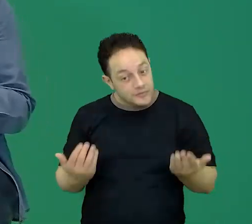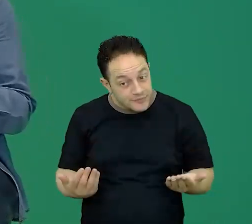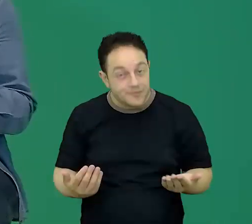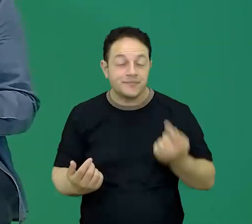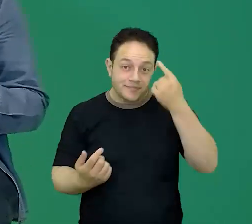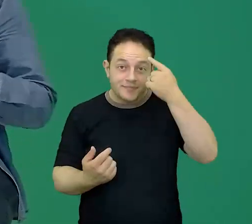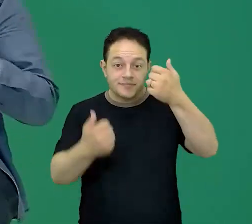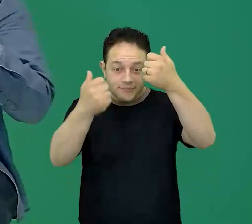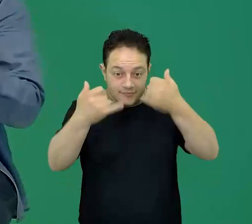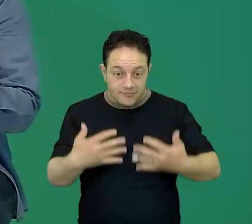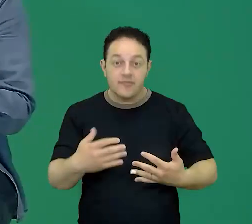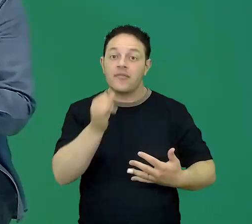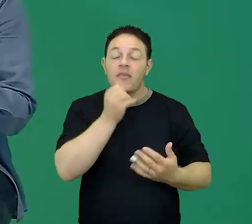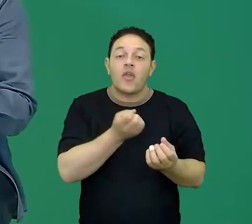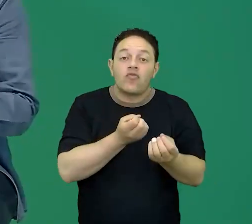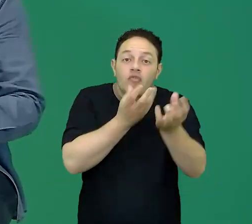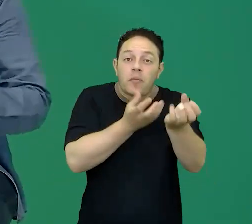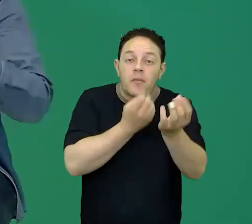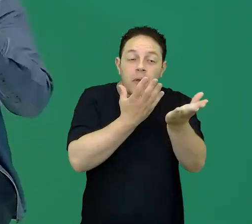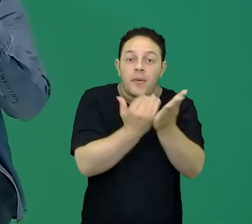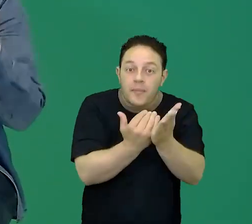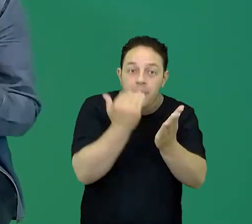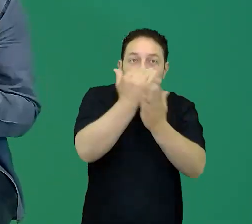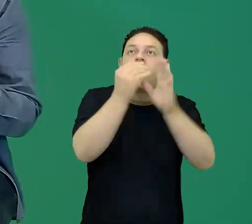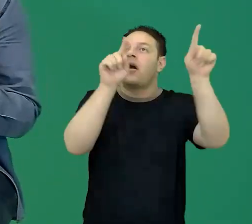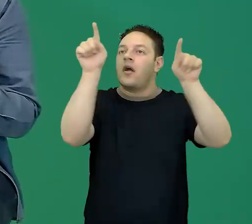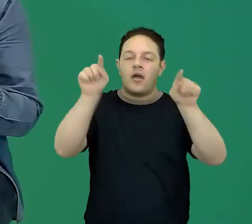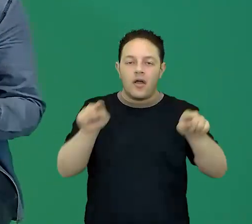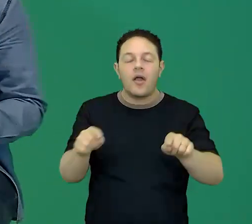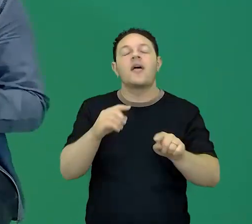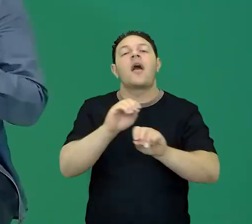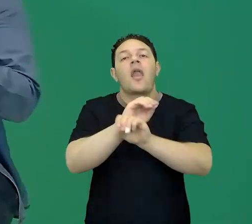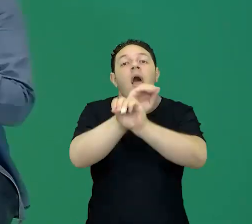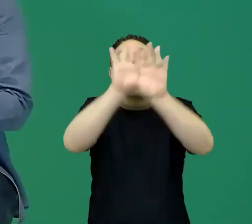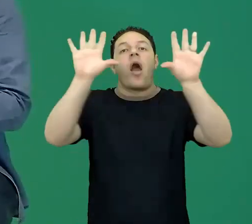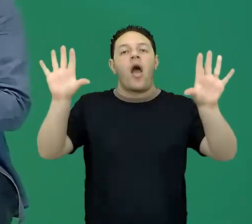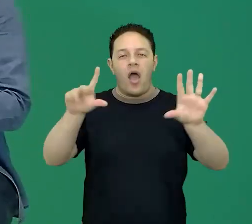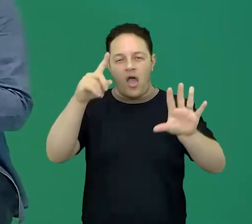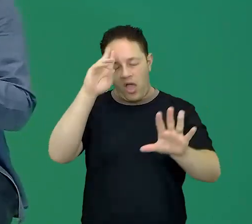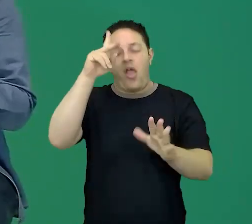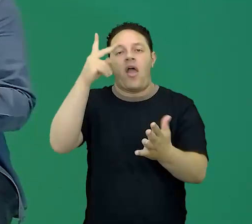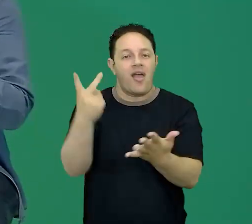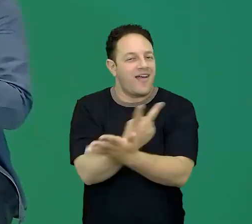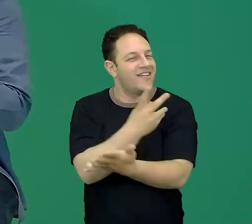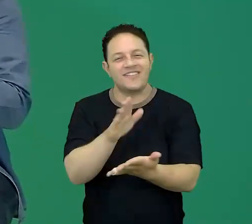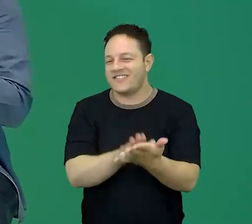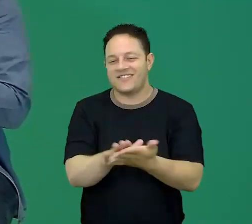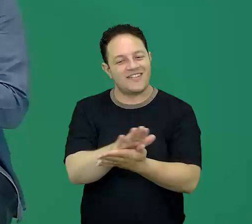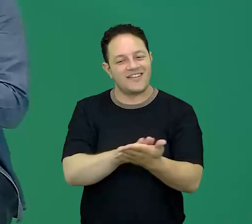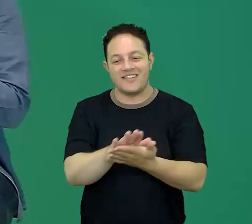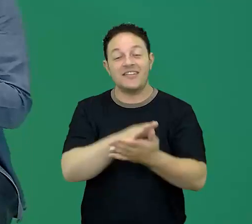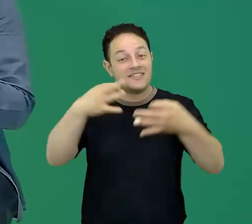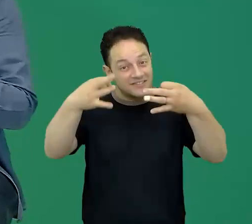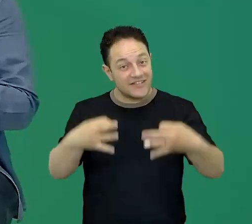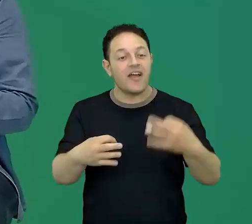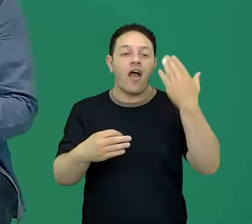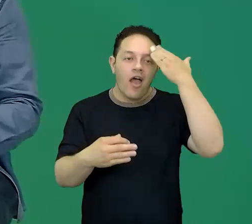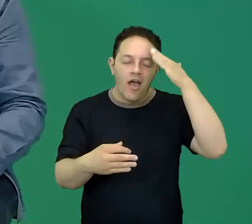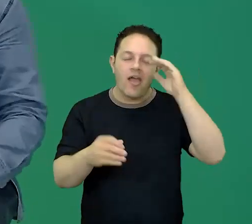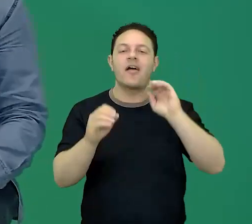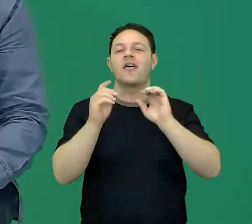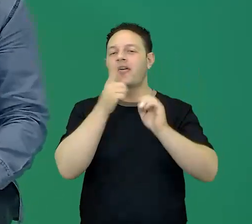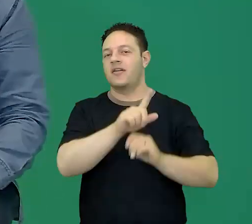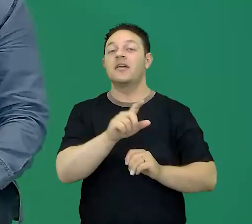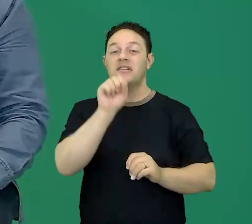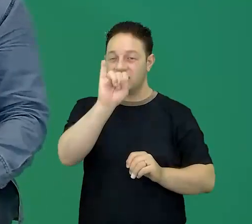que eu falei para vocês, quanto mais informações, mais dados e menos erros, consequentemente menos erros. Por quê? Um